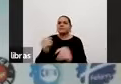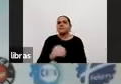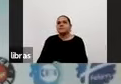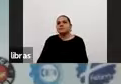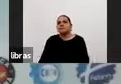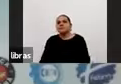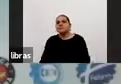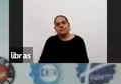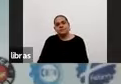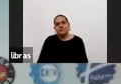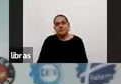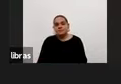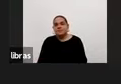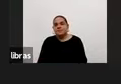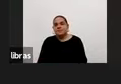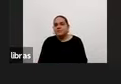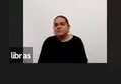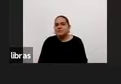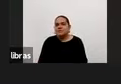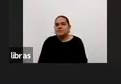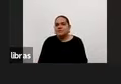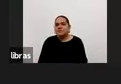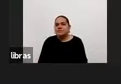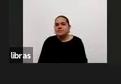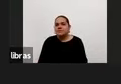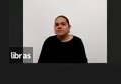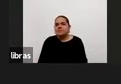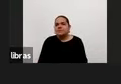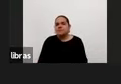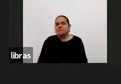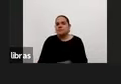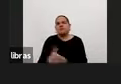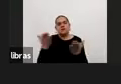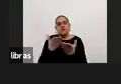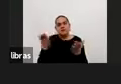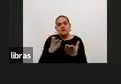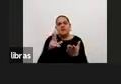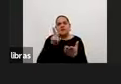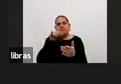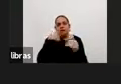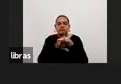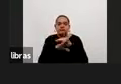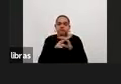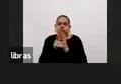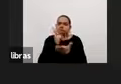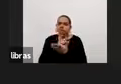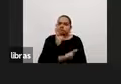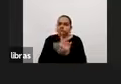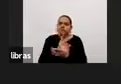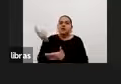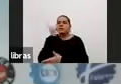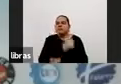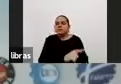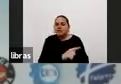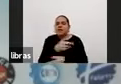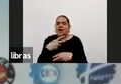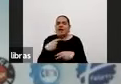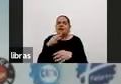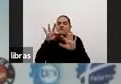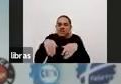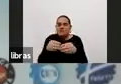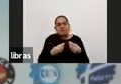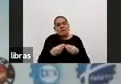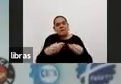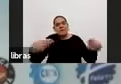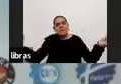começaram. Fizemos essa mobilização e vamos terminar ainda, que nós temos que cumprir a nossa meta aí. Nossa, mas daí, se